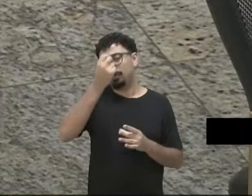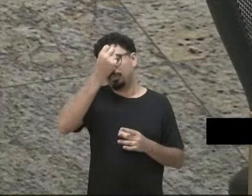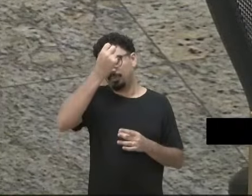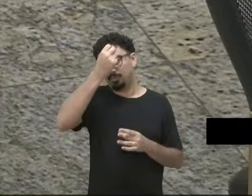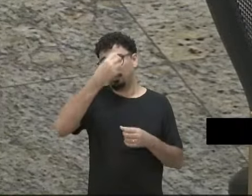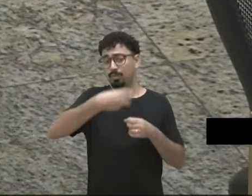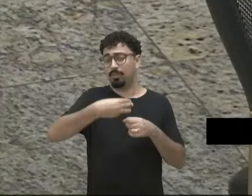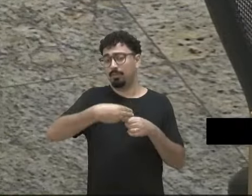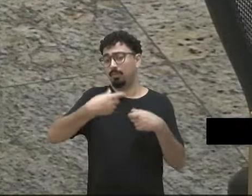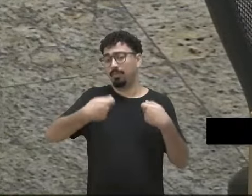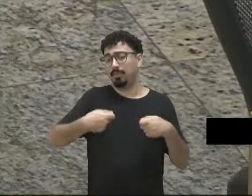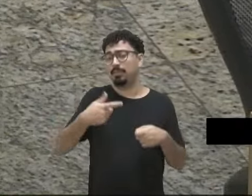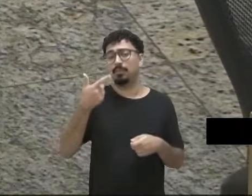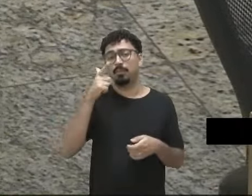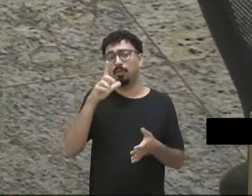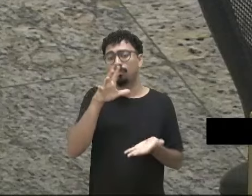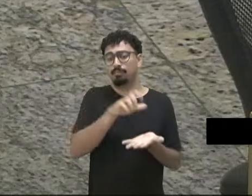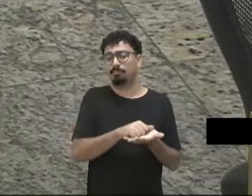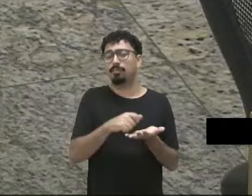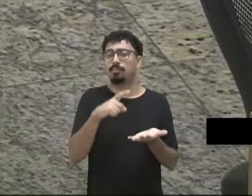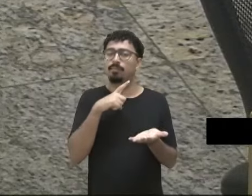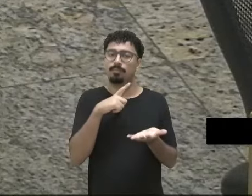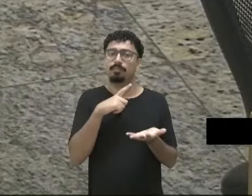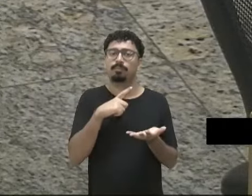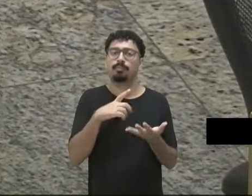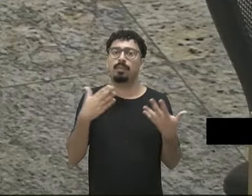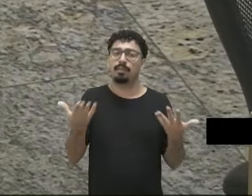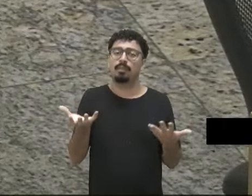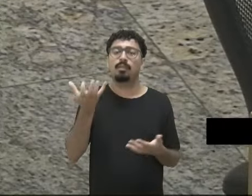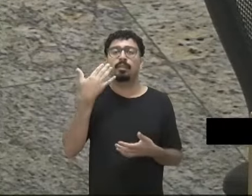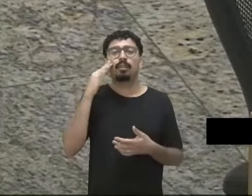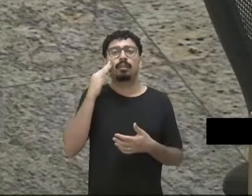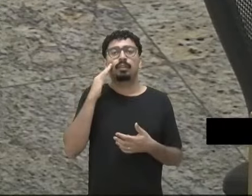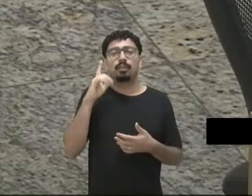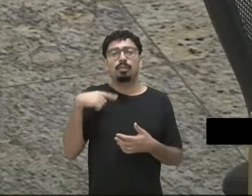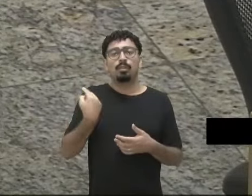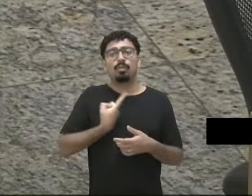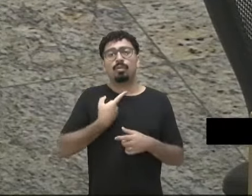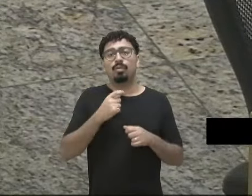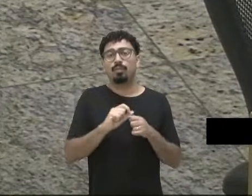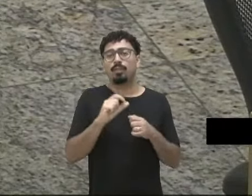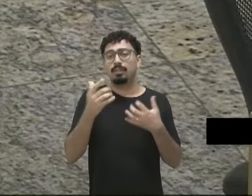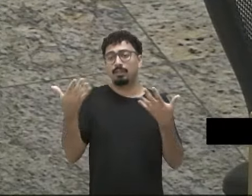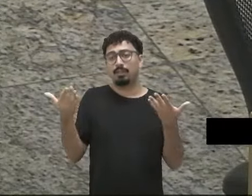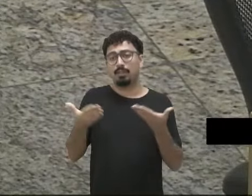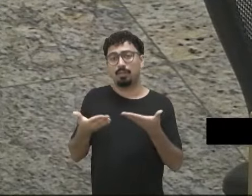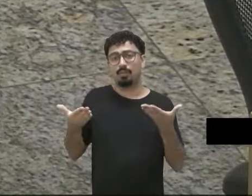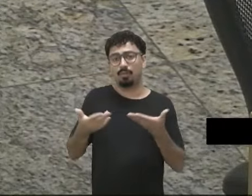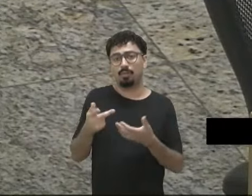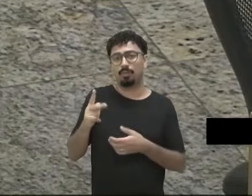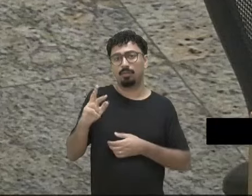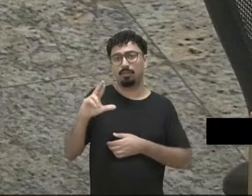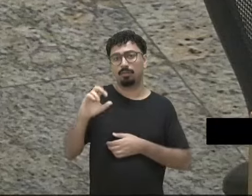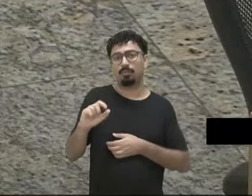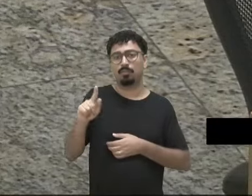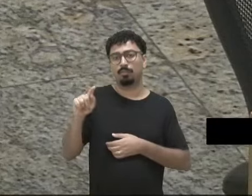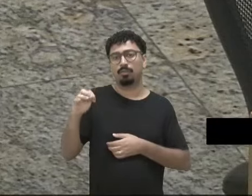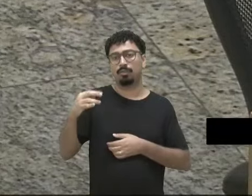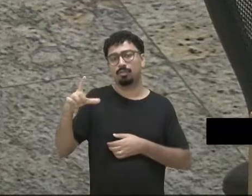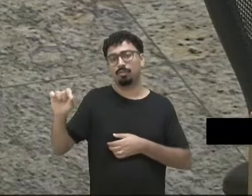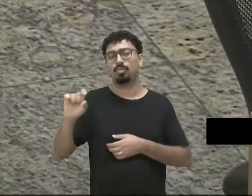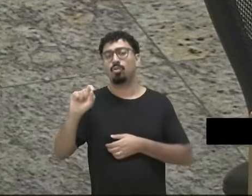fazer para se inscrever. E aí eu queria entender, se a gente está fazendo uma adesão agora ao Progestão, o que a gente já tem